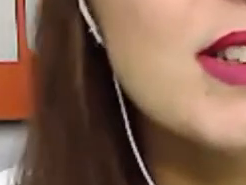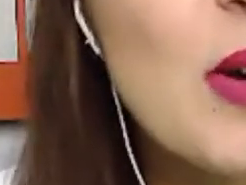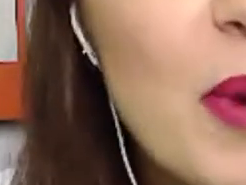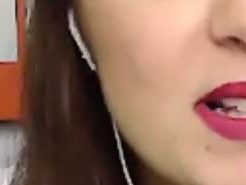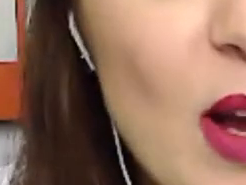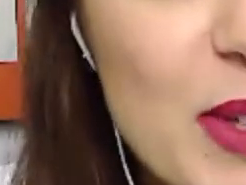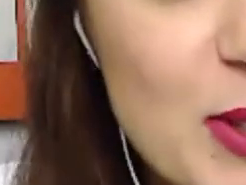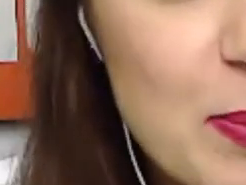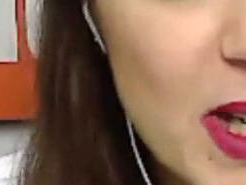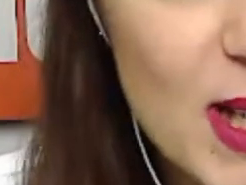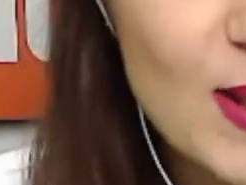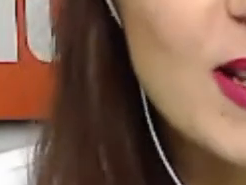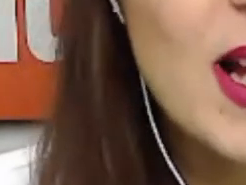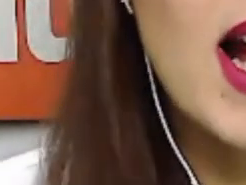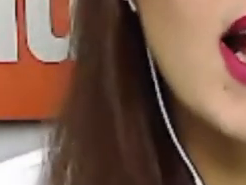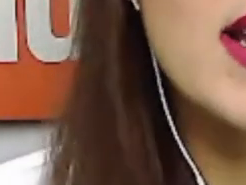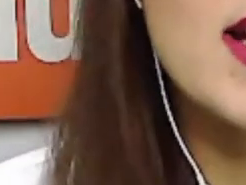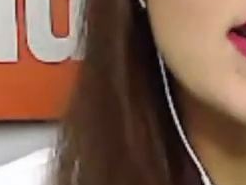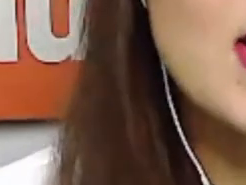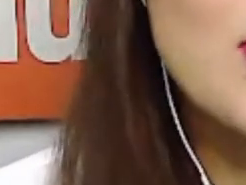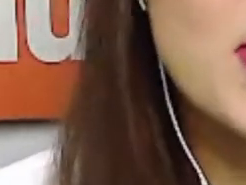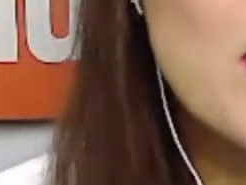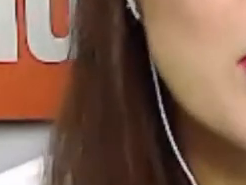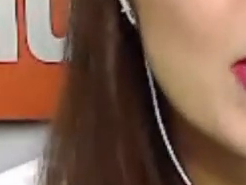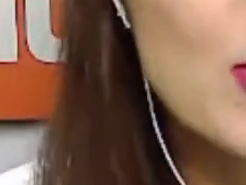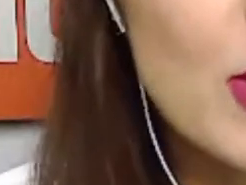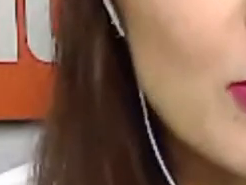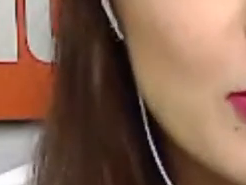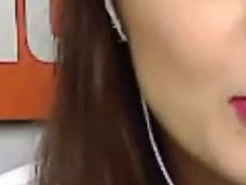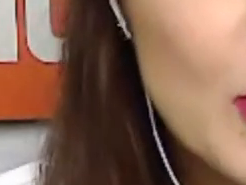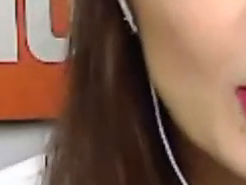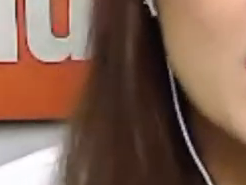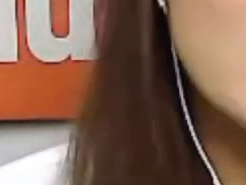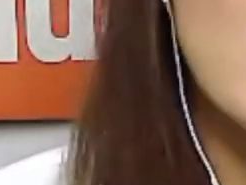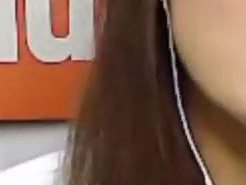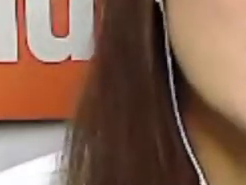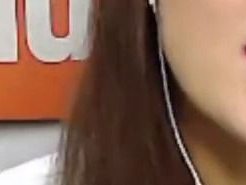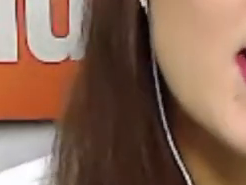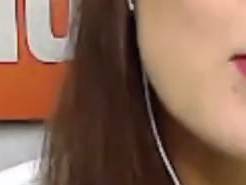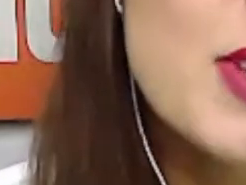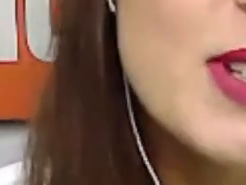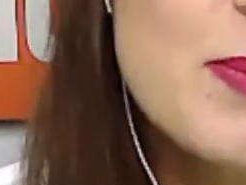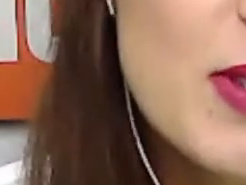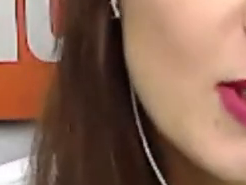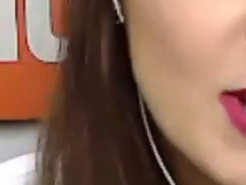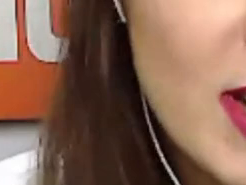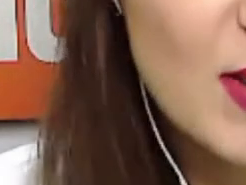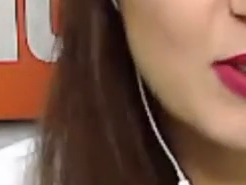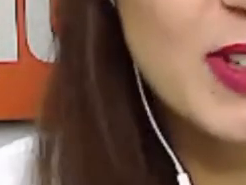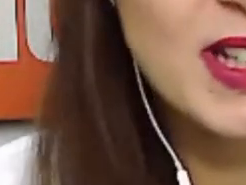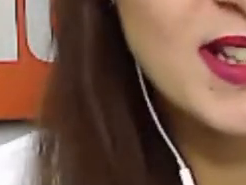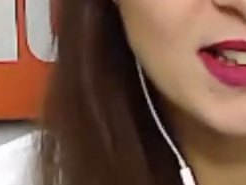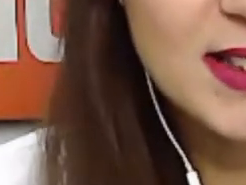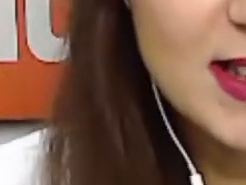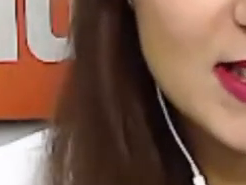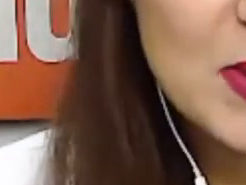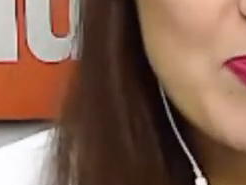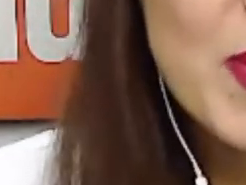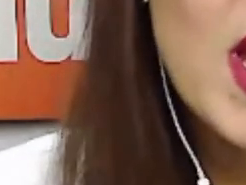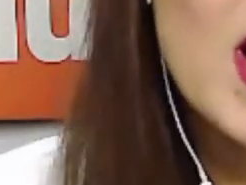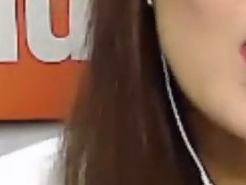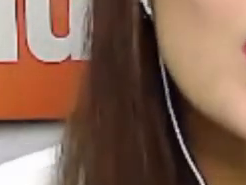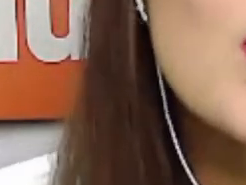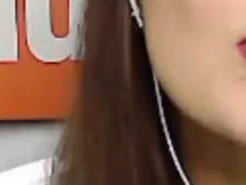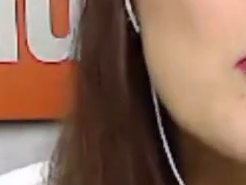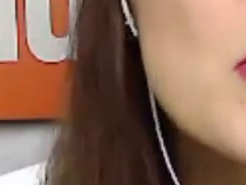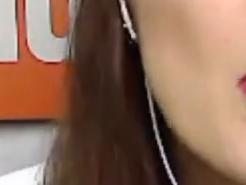eles estão parcialmente presos. Aqui atrás de mim tem um plano de fundo da Secretaria Municipal de Educação de Feira de Santana.